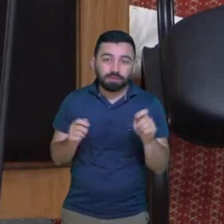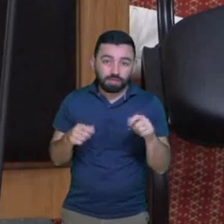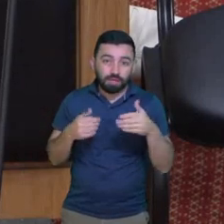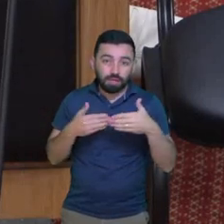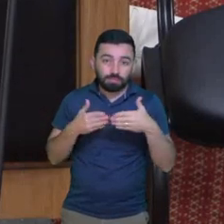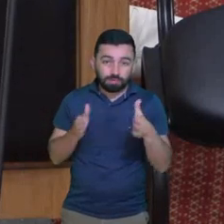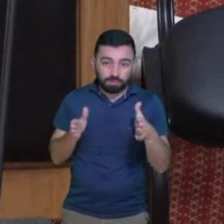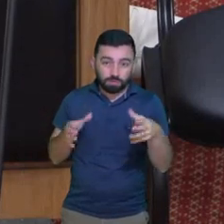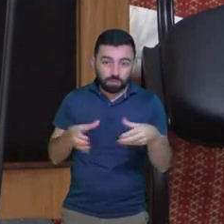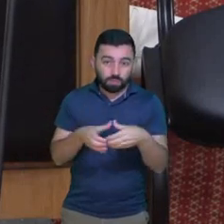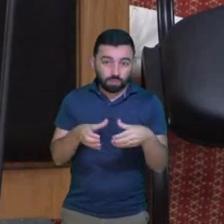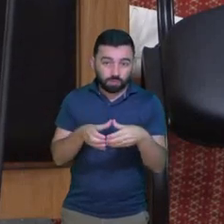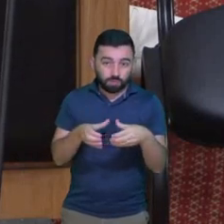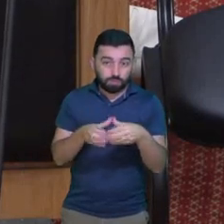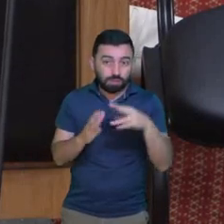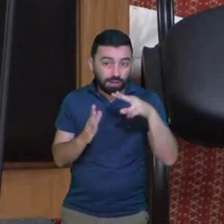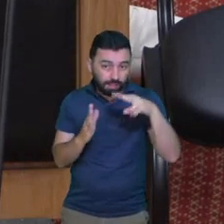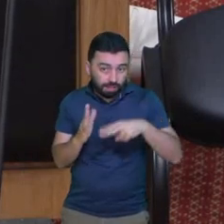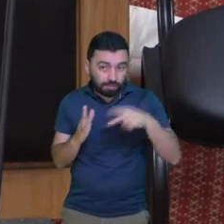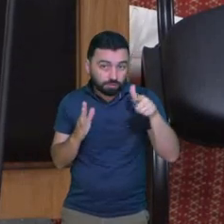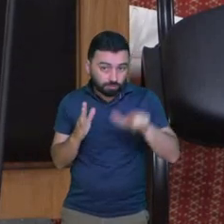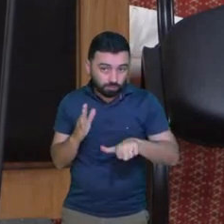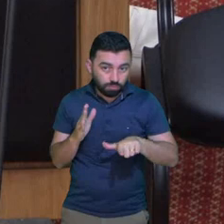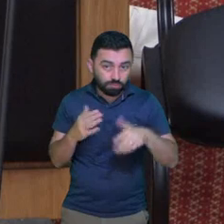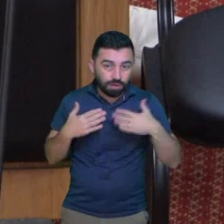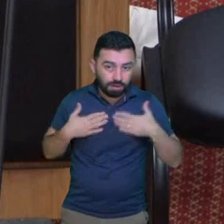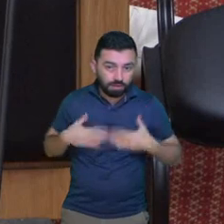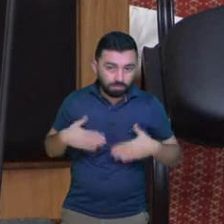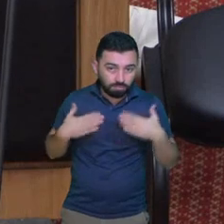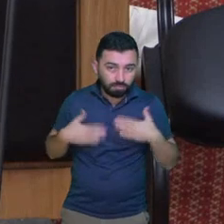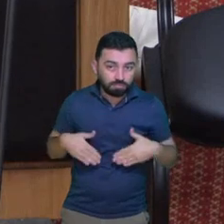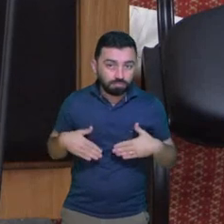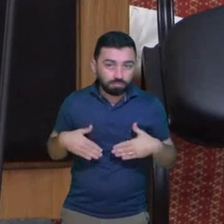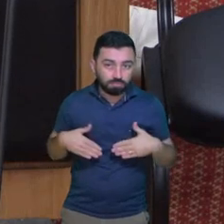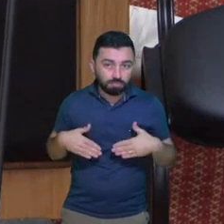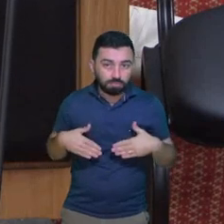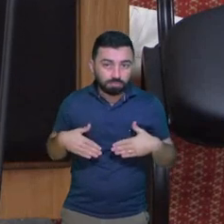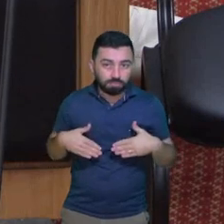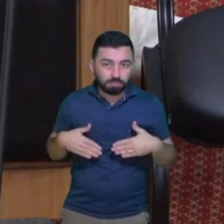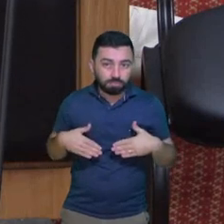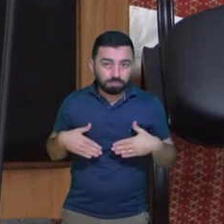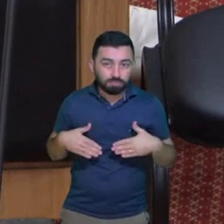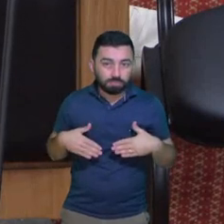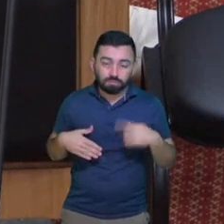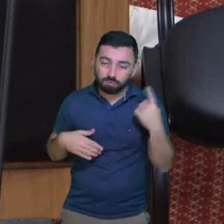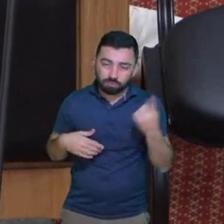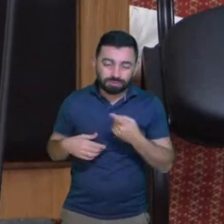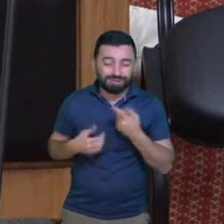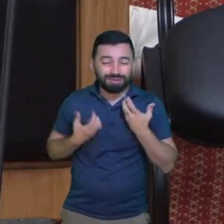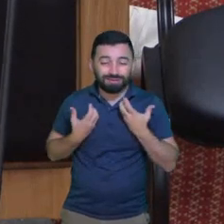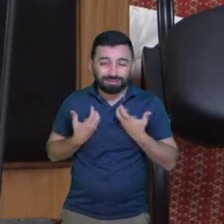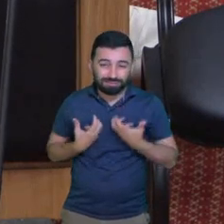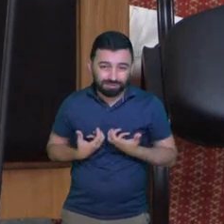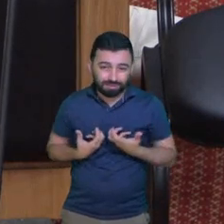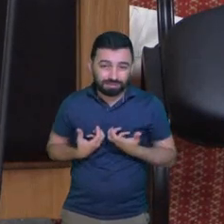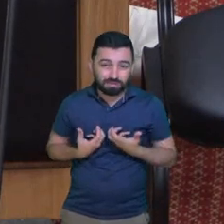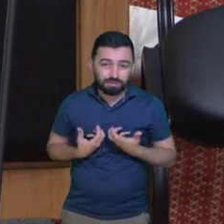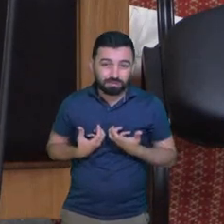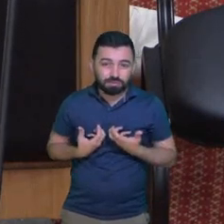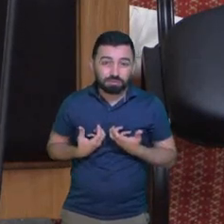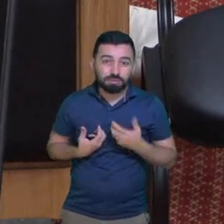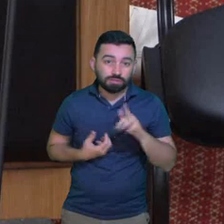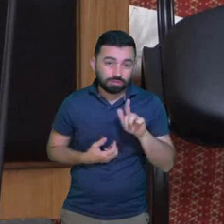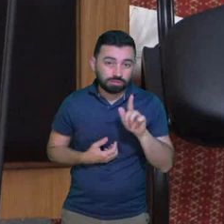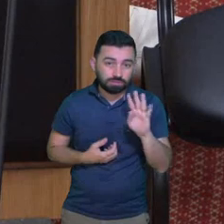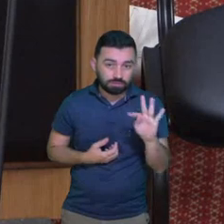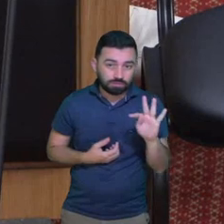grupo pro grupo ler novamente com mais calma porque sinceramente nós estamos todos bem cansados e e nesse GT o